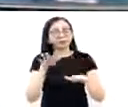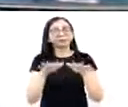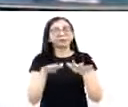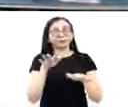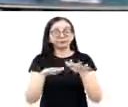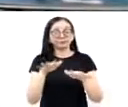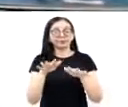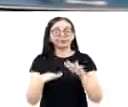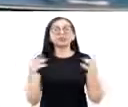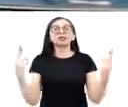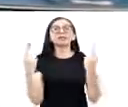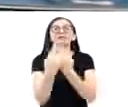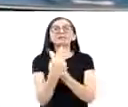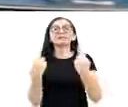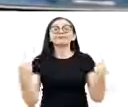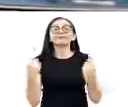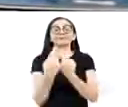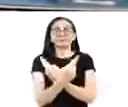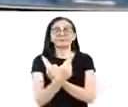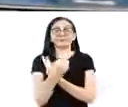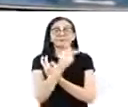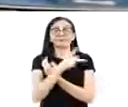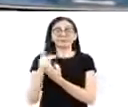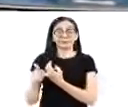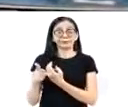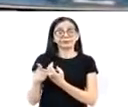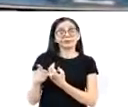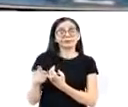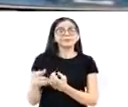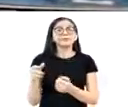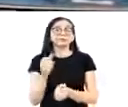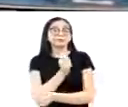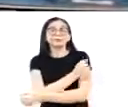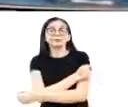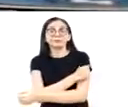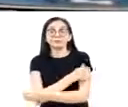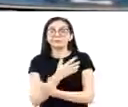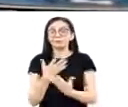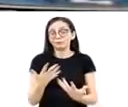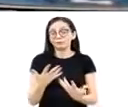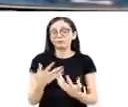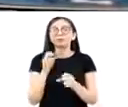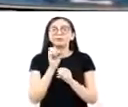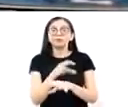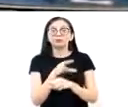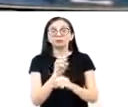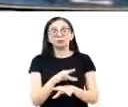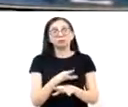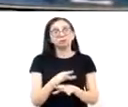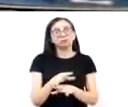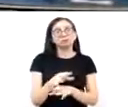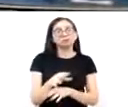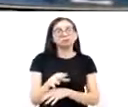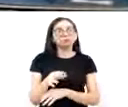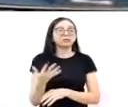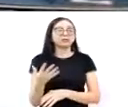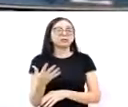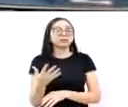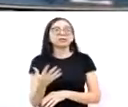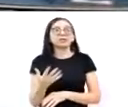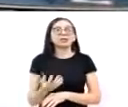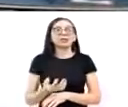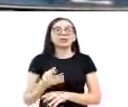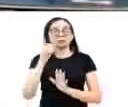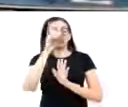depende inteiramente dessa relação que existe entre professor e aluno, e isso faz com que a educação seja ou